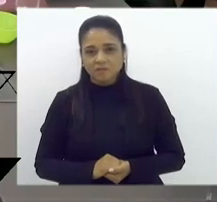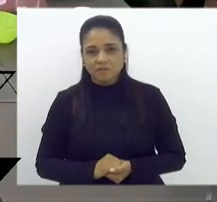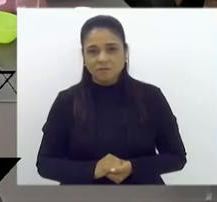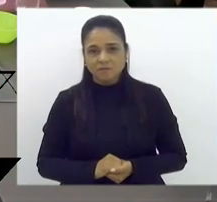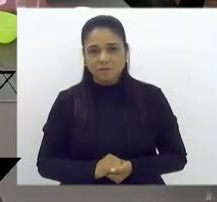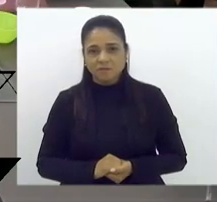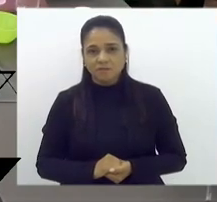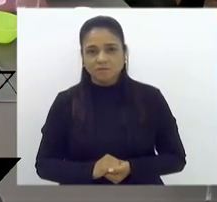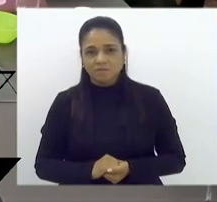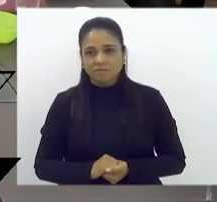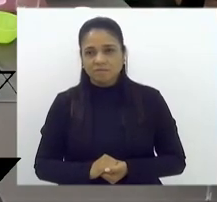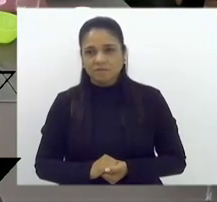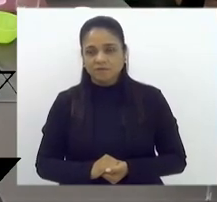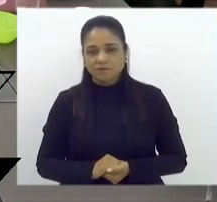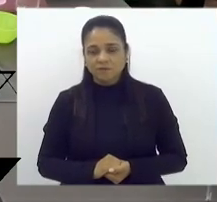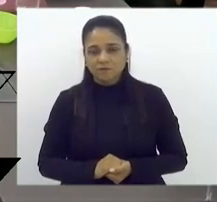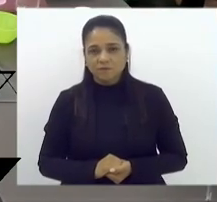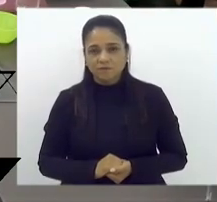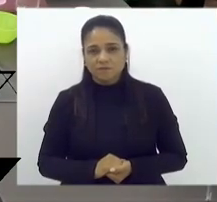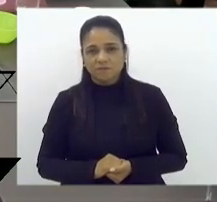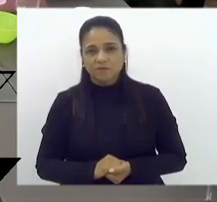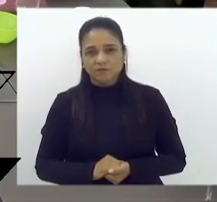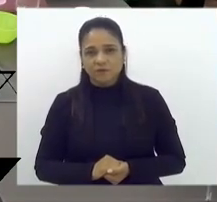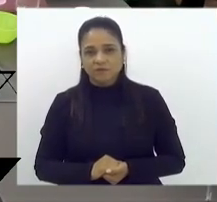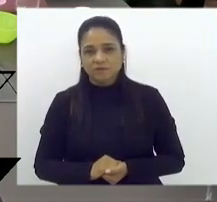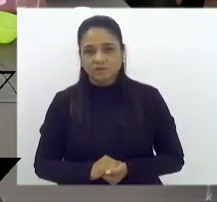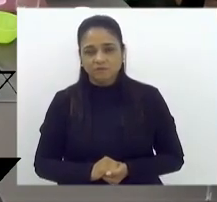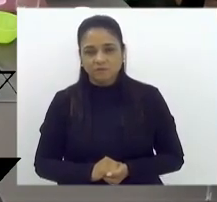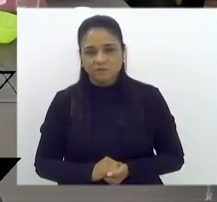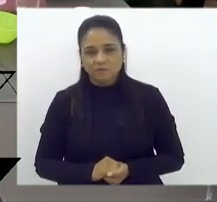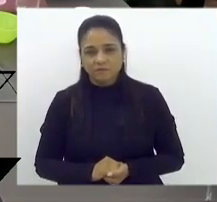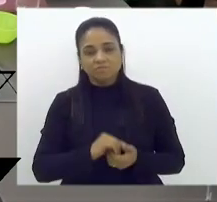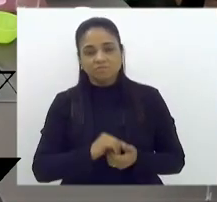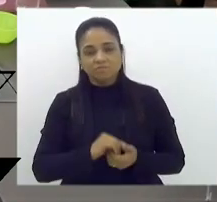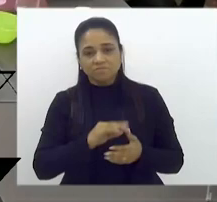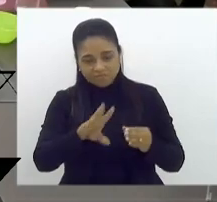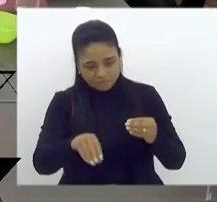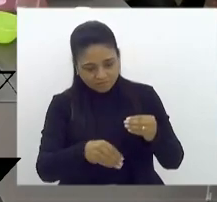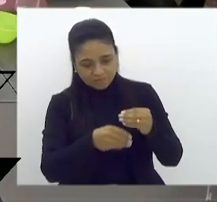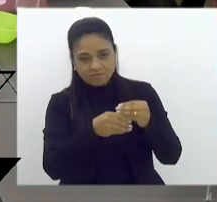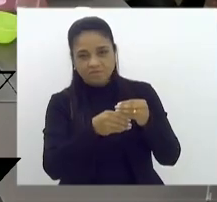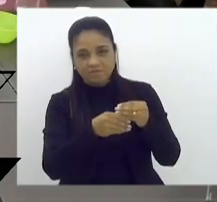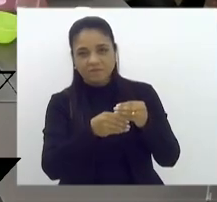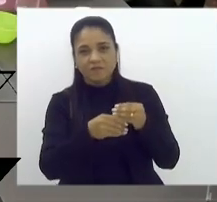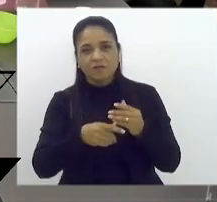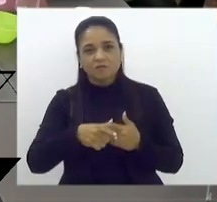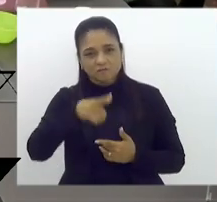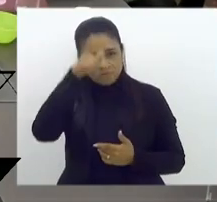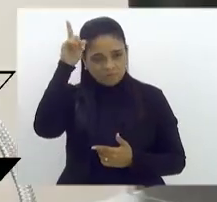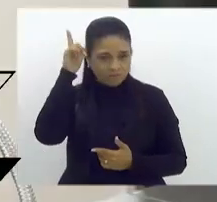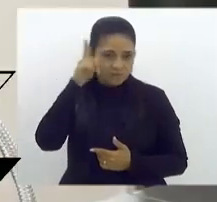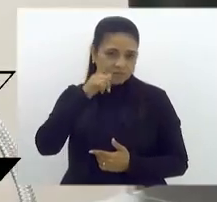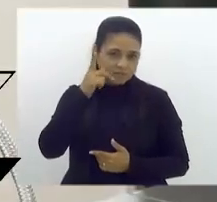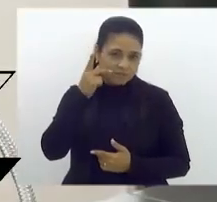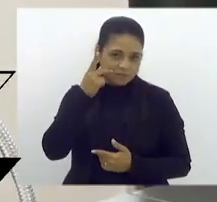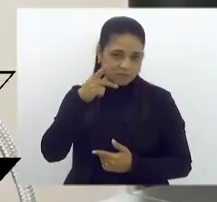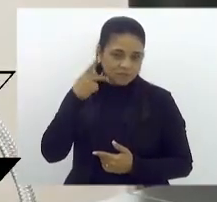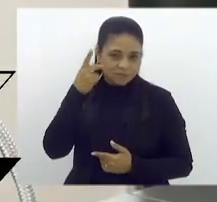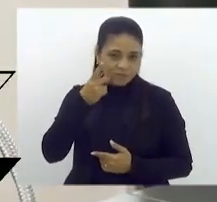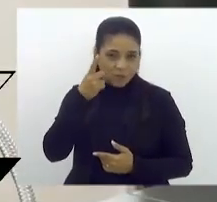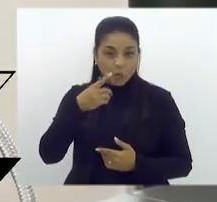Quem é o relator? O Vinícius. Só fazendo um adendo aqui, sobretudo o deputado Luiz Paulo, deputado Mink, que